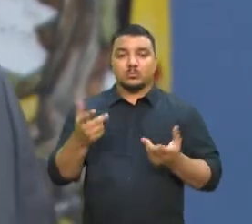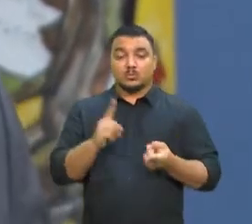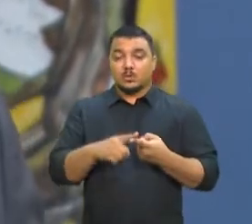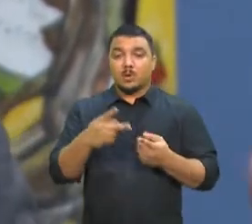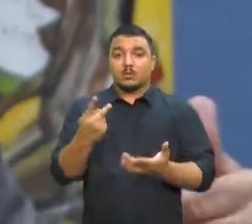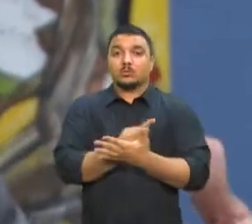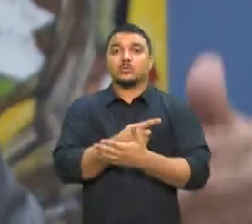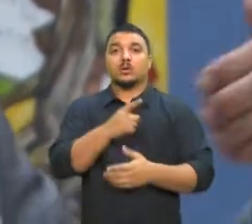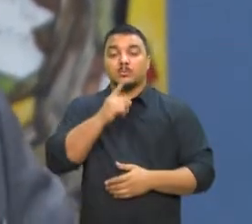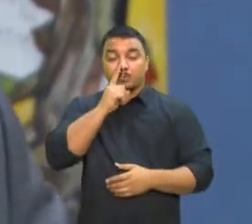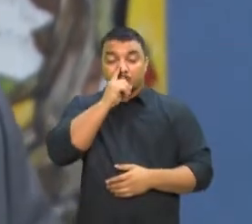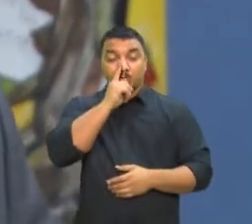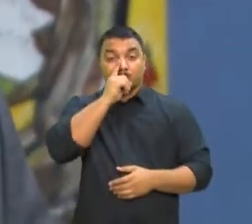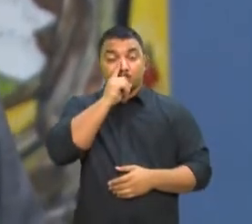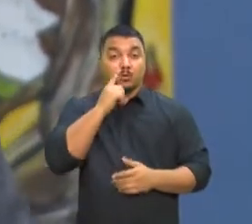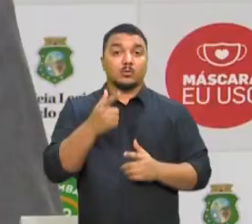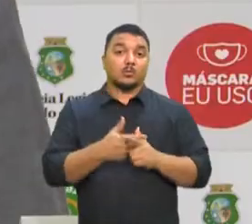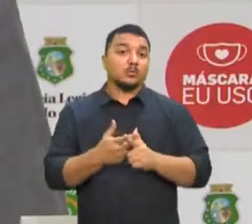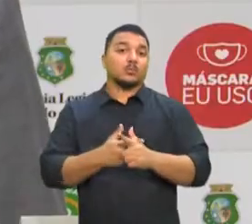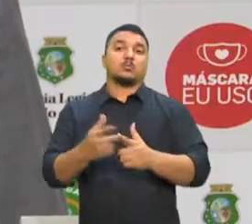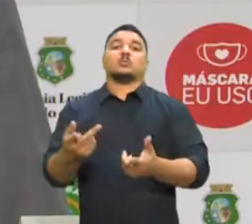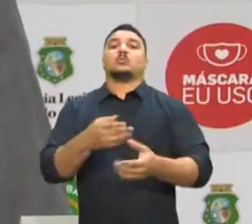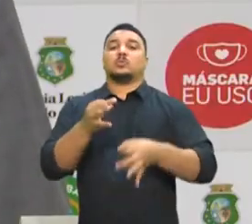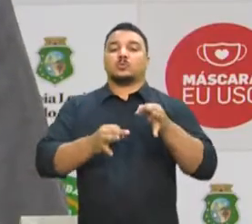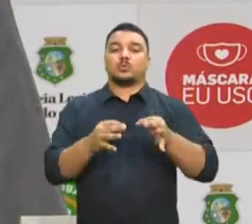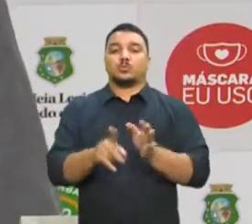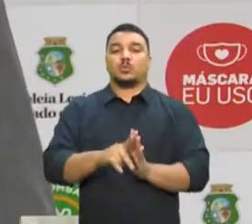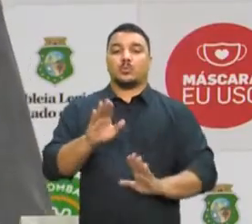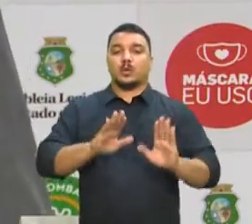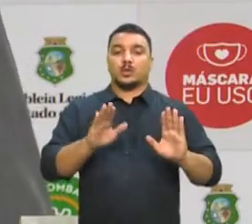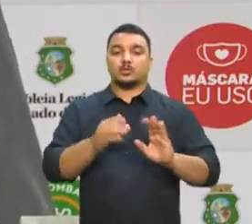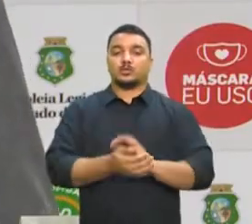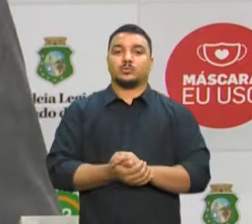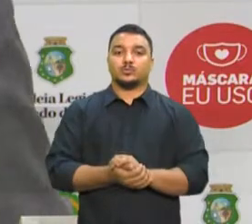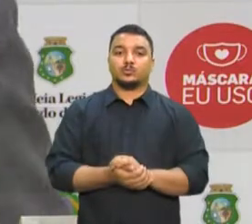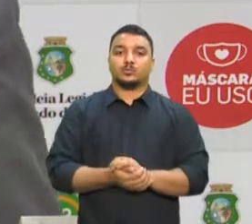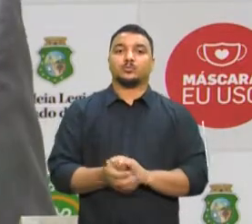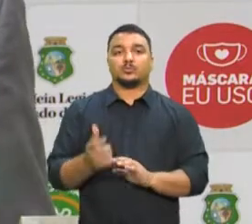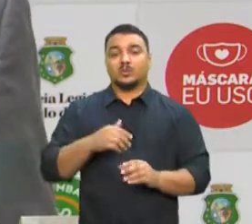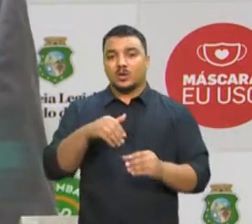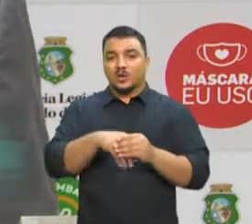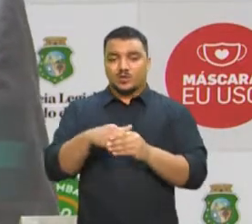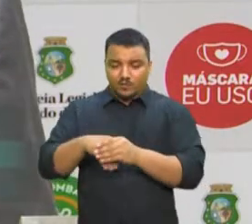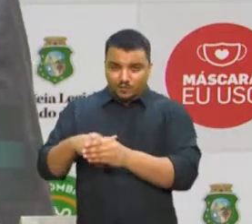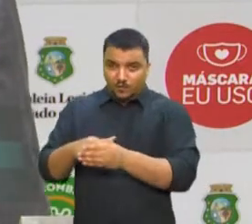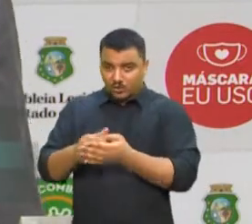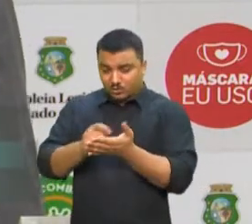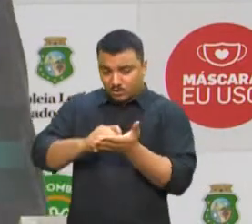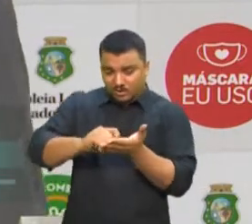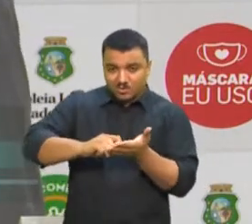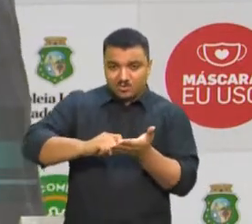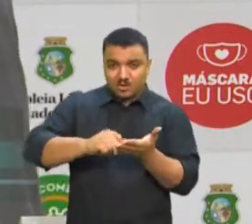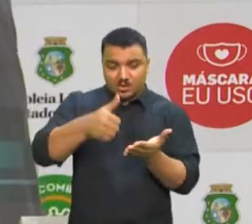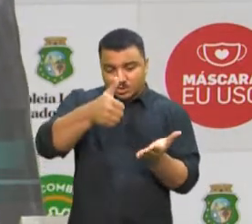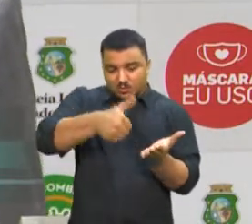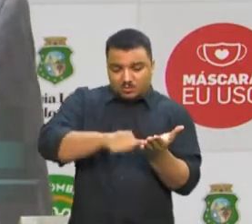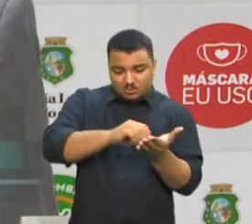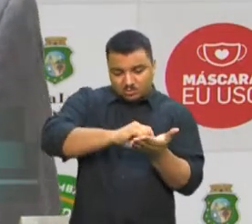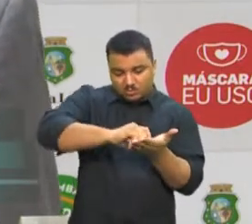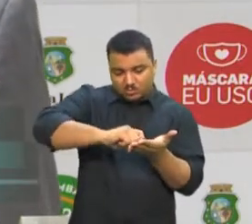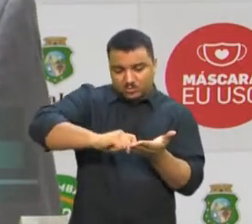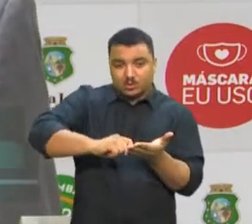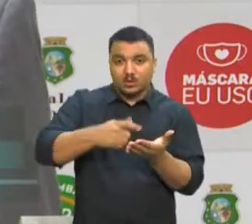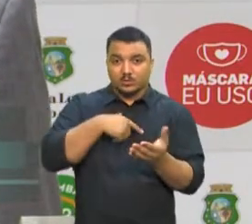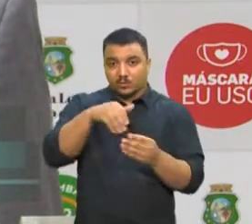de judicialização das eleições. Esse voto impresso que ele fala, o cidadão não fica com o voto na